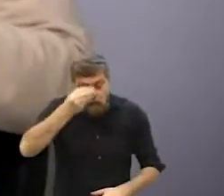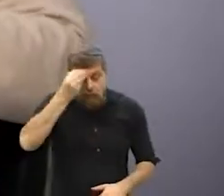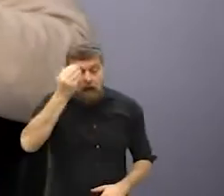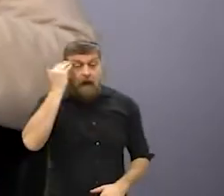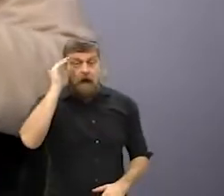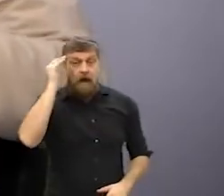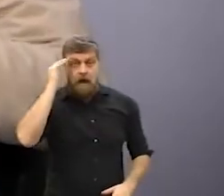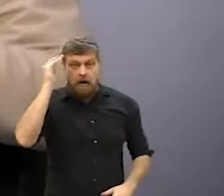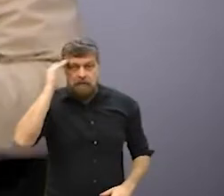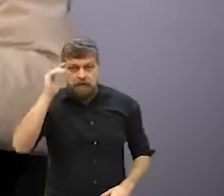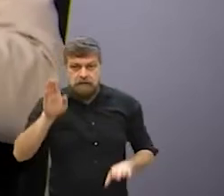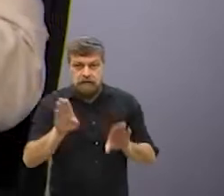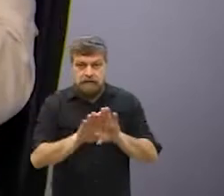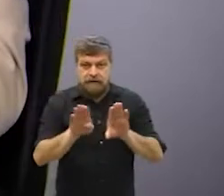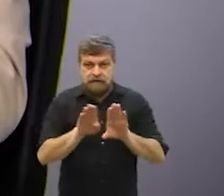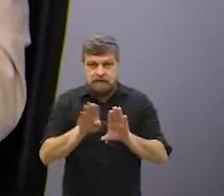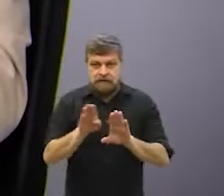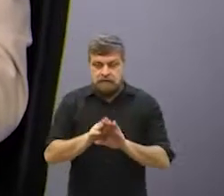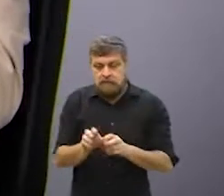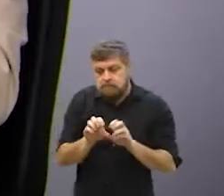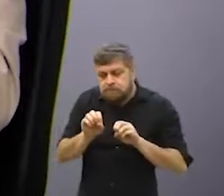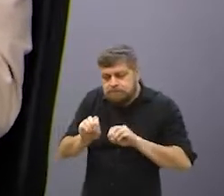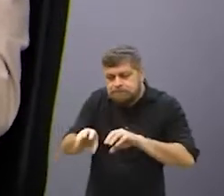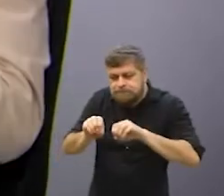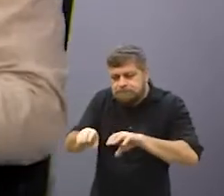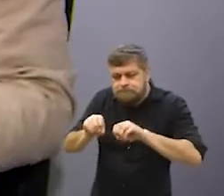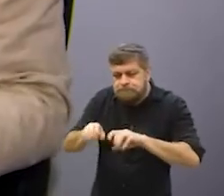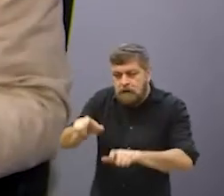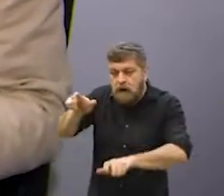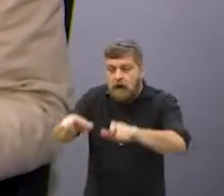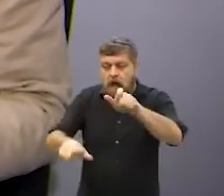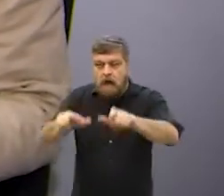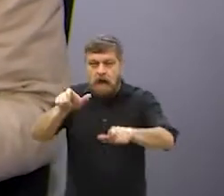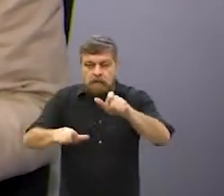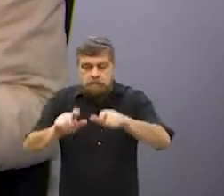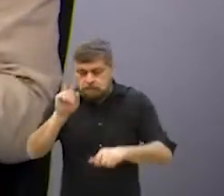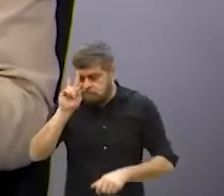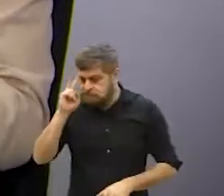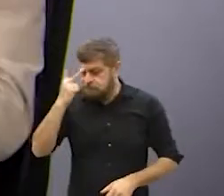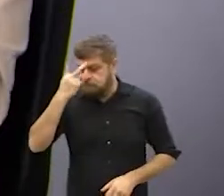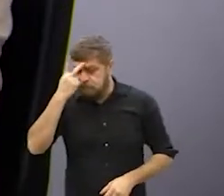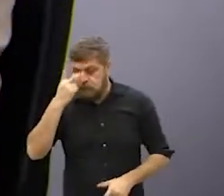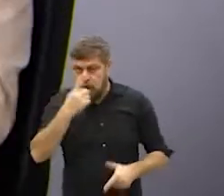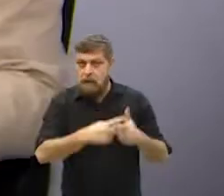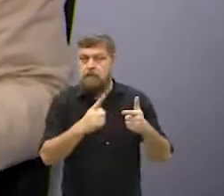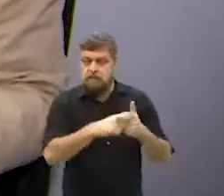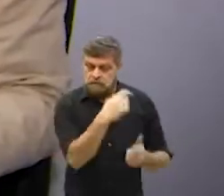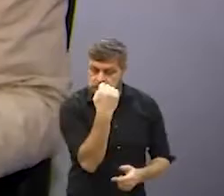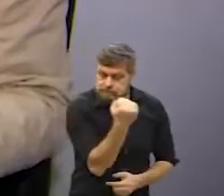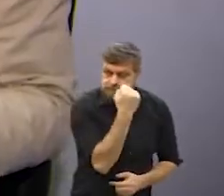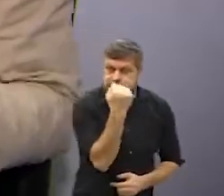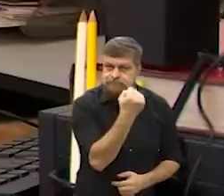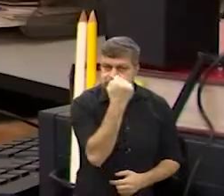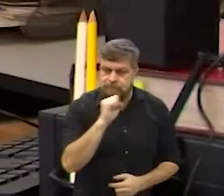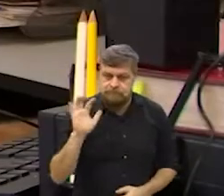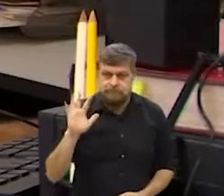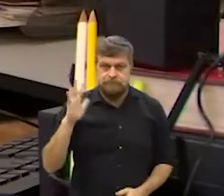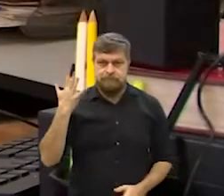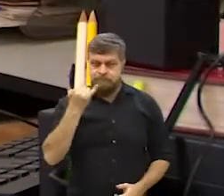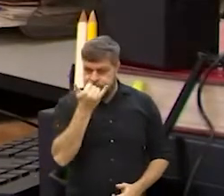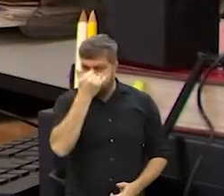comunidade de tentar jogar a luz a questões graves que tem acontecido